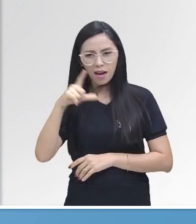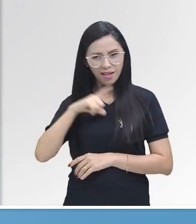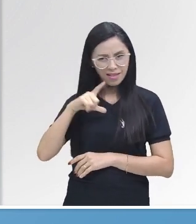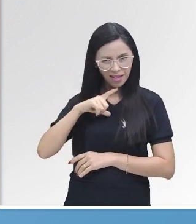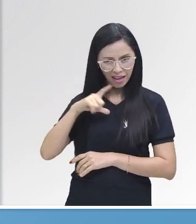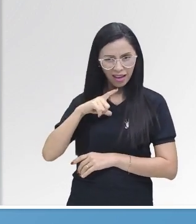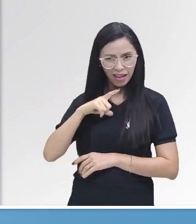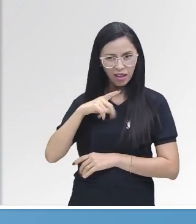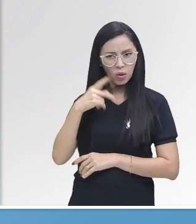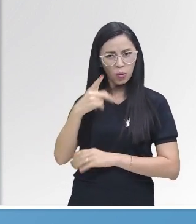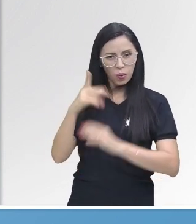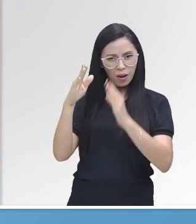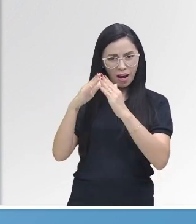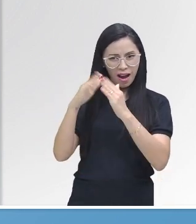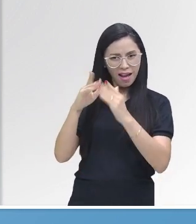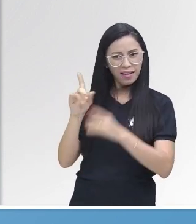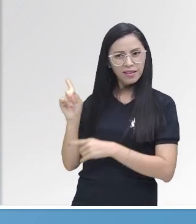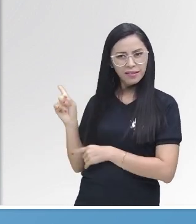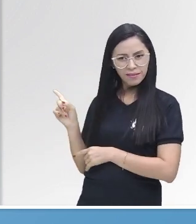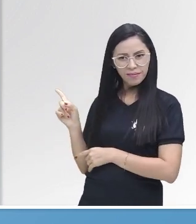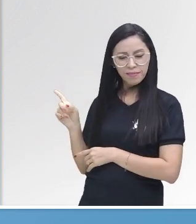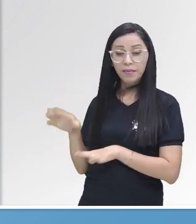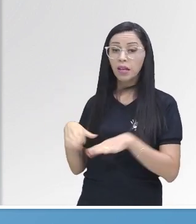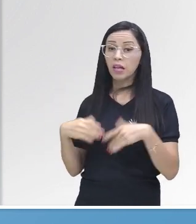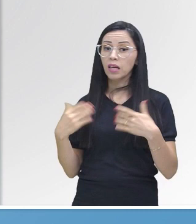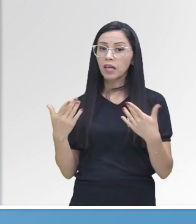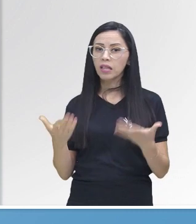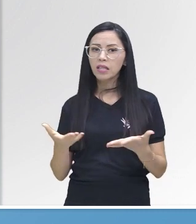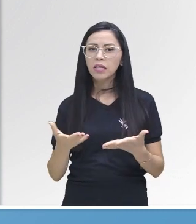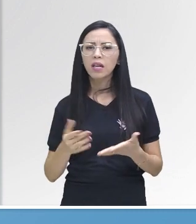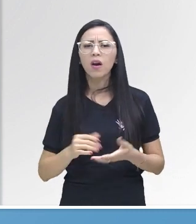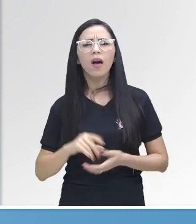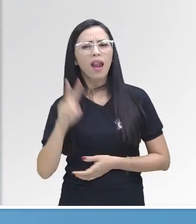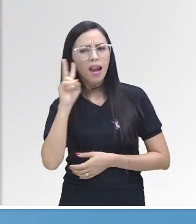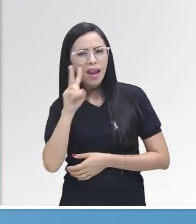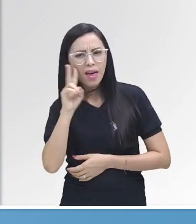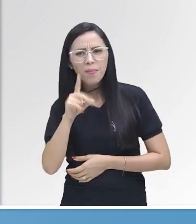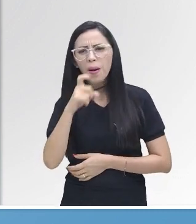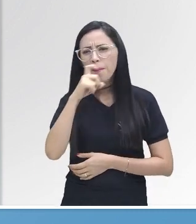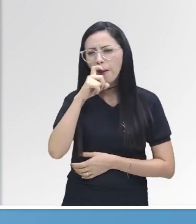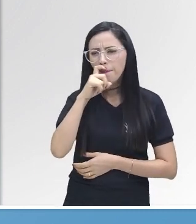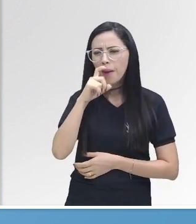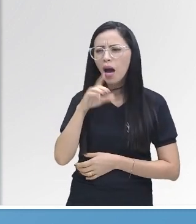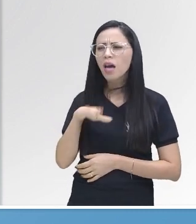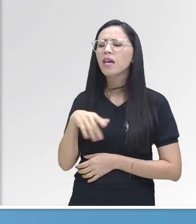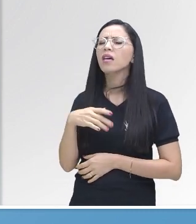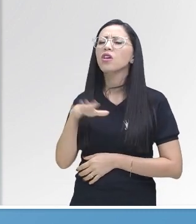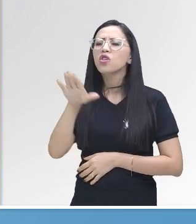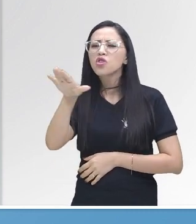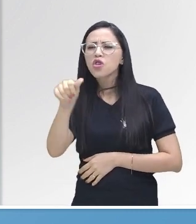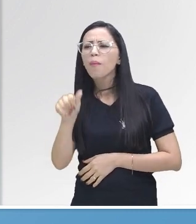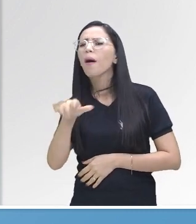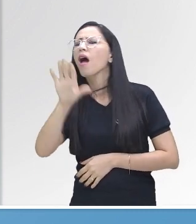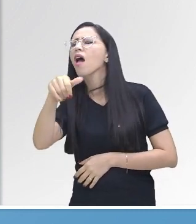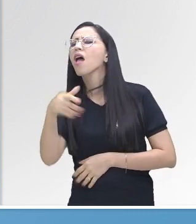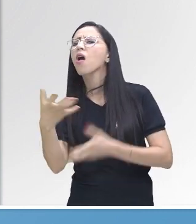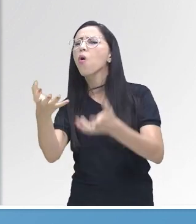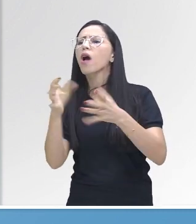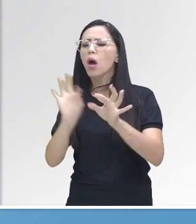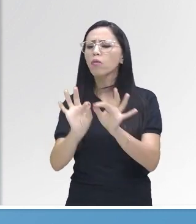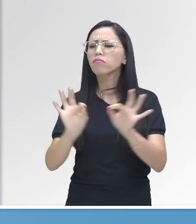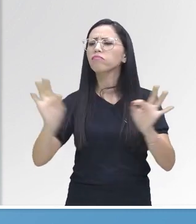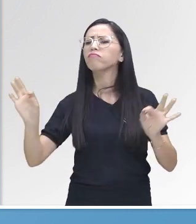né? Então vamos lá. E pede ainda para você, menino, me dá a fita métrica, me dá a trina, me dá